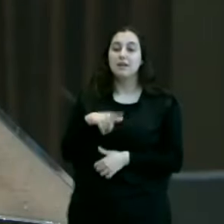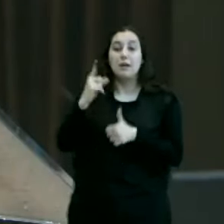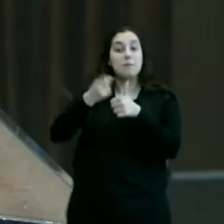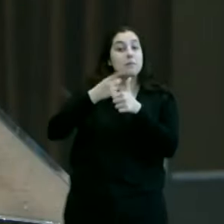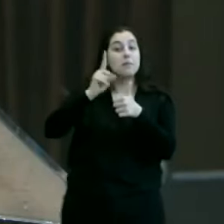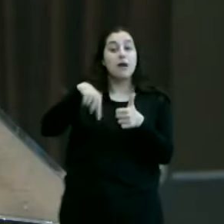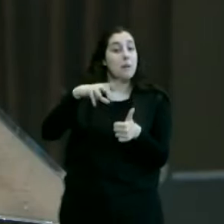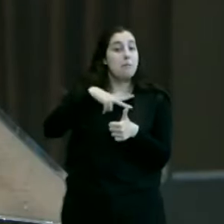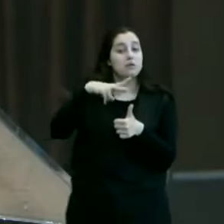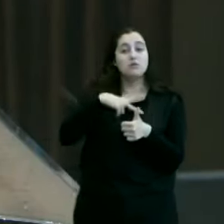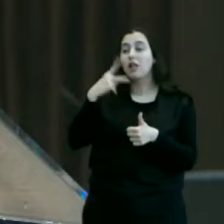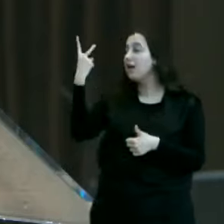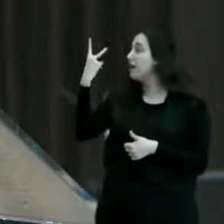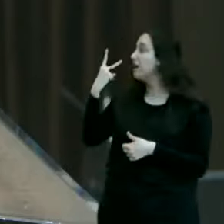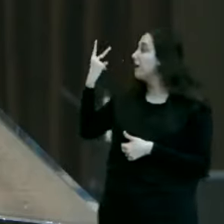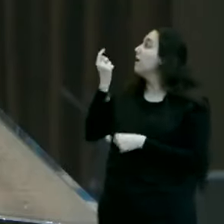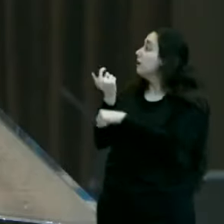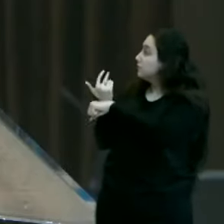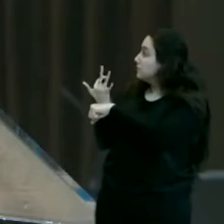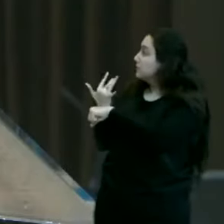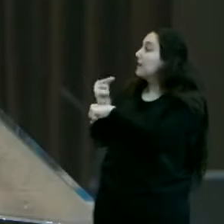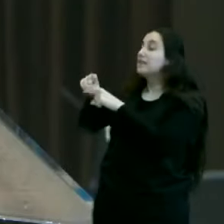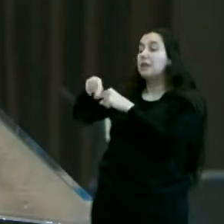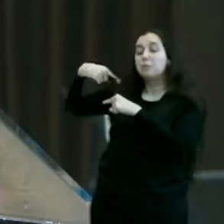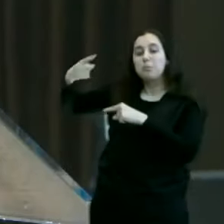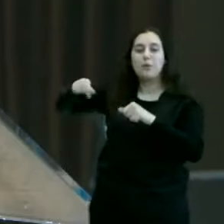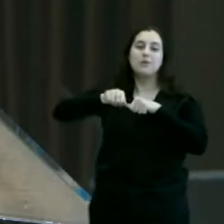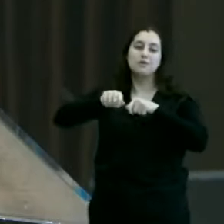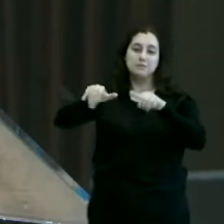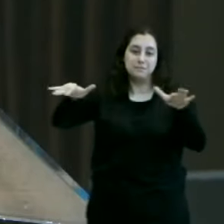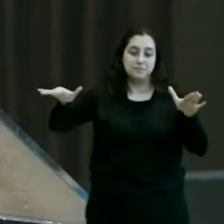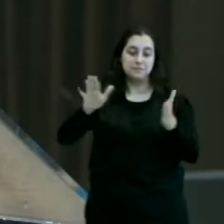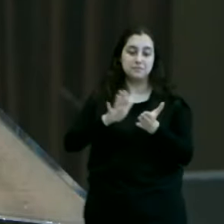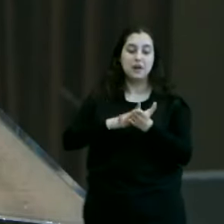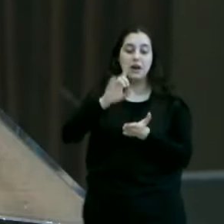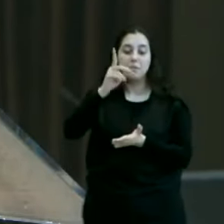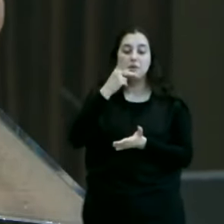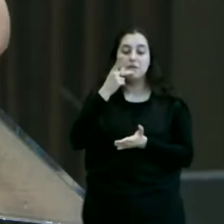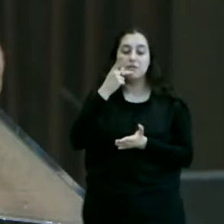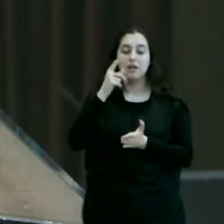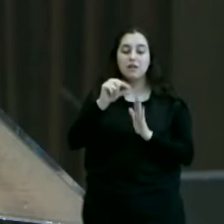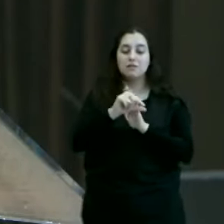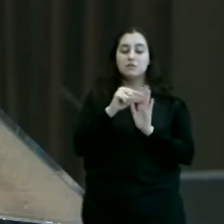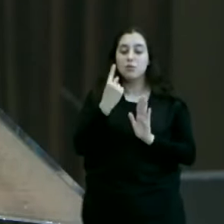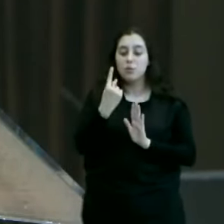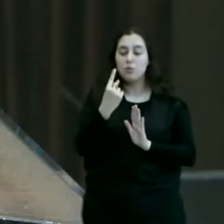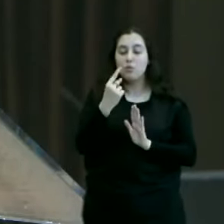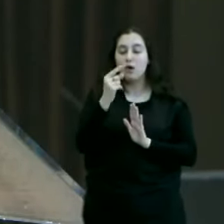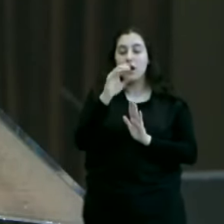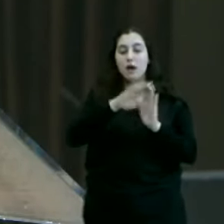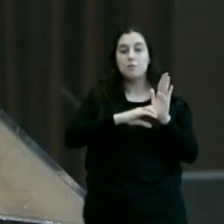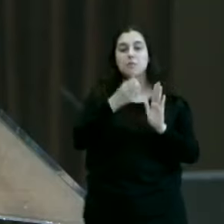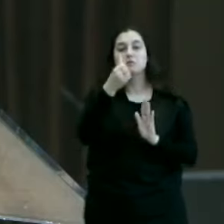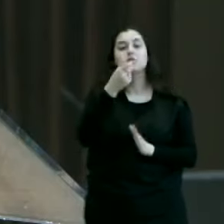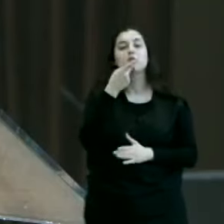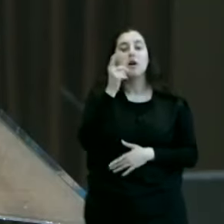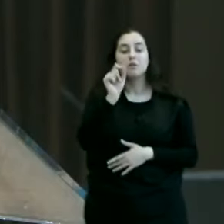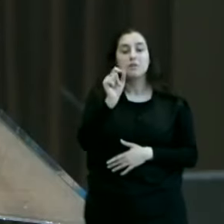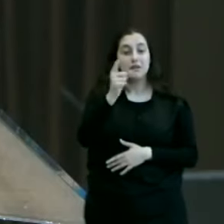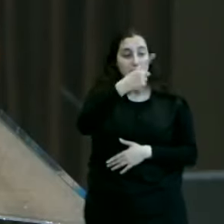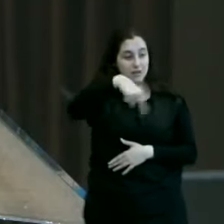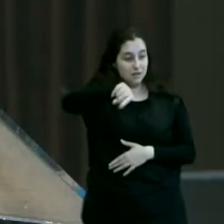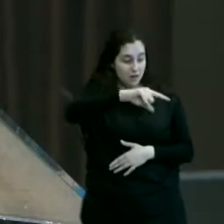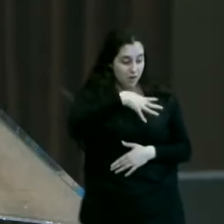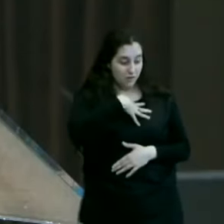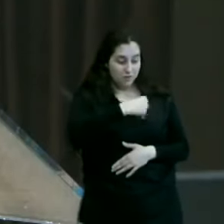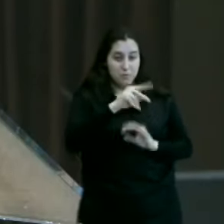estiver desconfigurada. A Bíblia está dizendo no versículo 1 do capítulo 6, os filhos de Deus fizeram o que